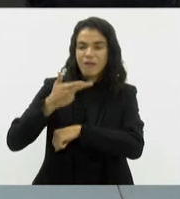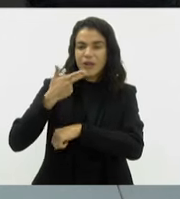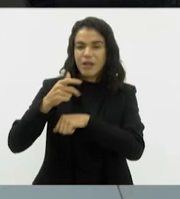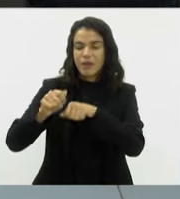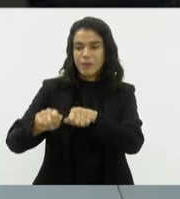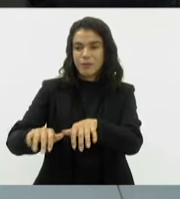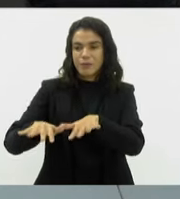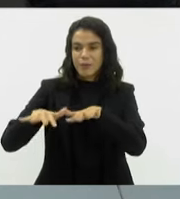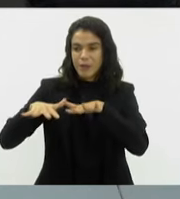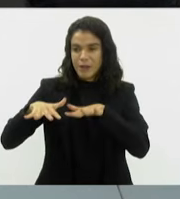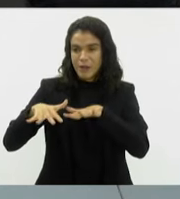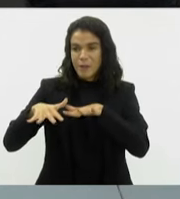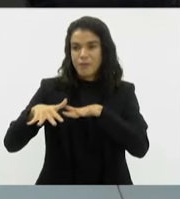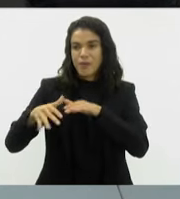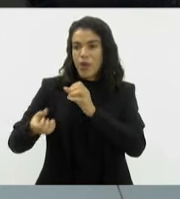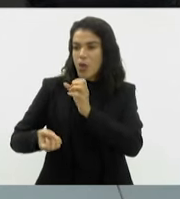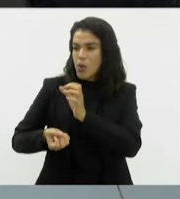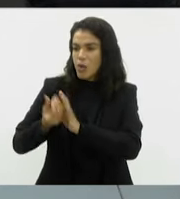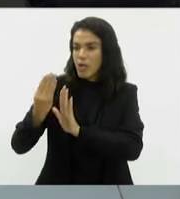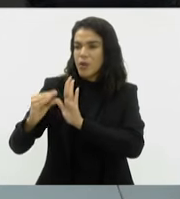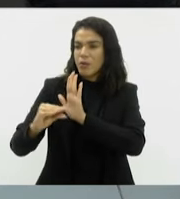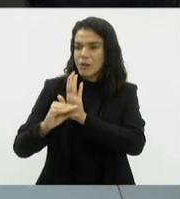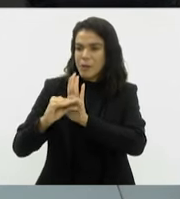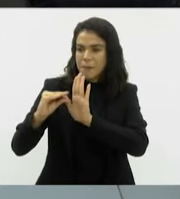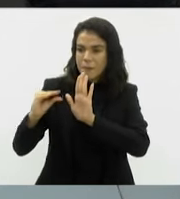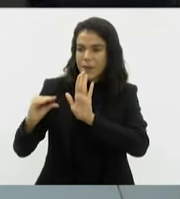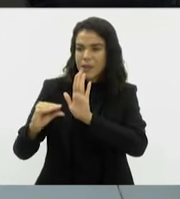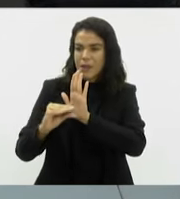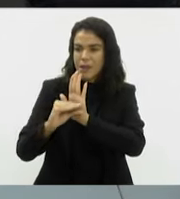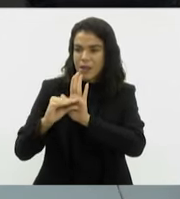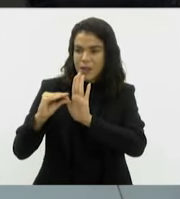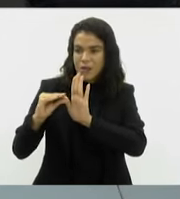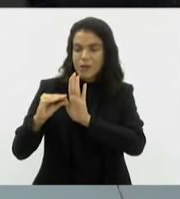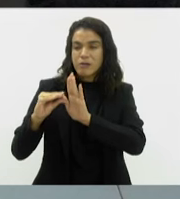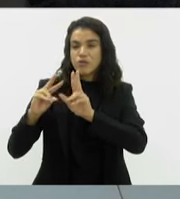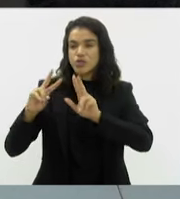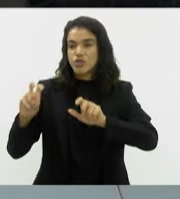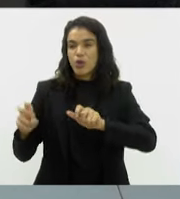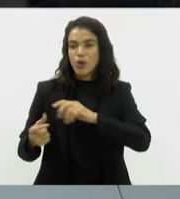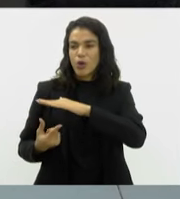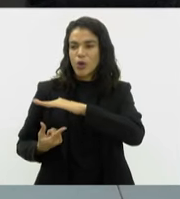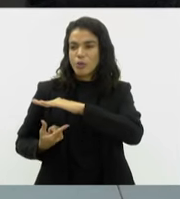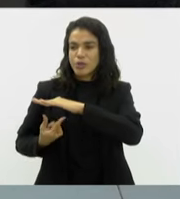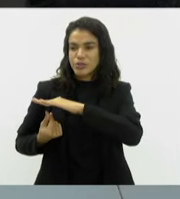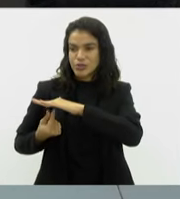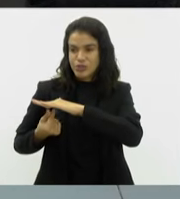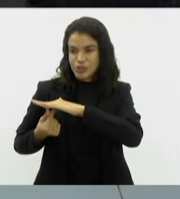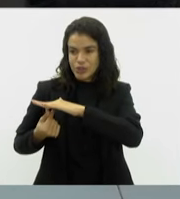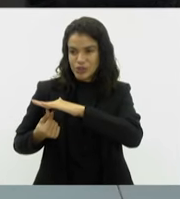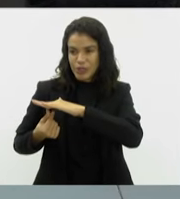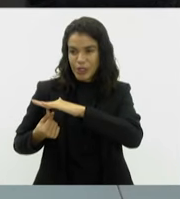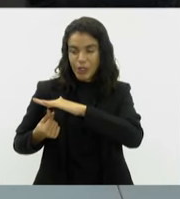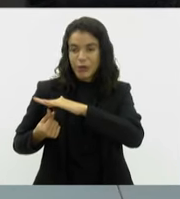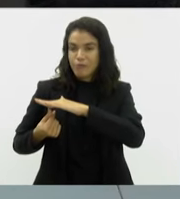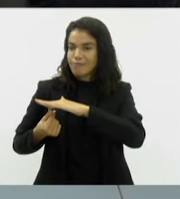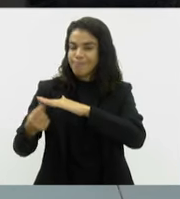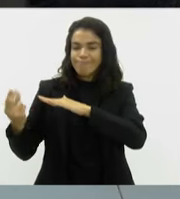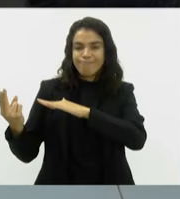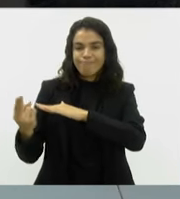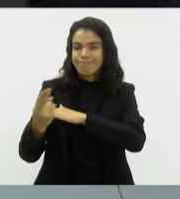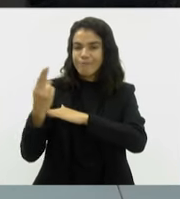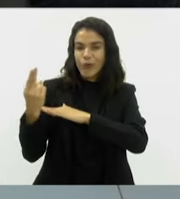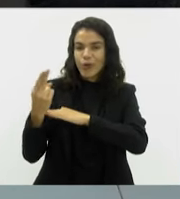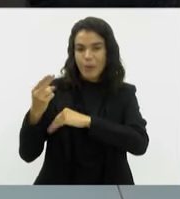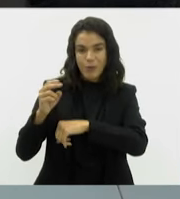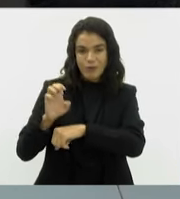e emendo todos os projetos de regularização fundiária. Só pode verificar que eu emendo todos. Não dá para o